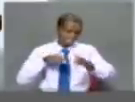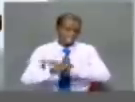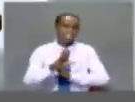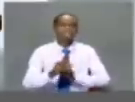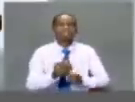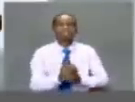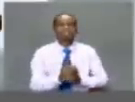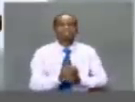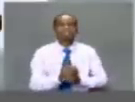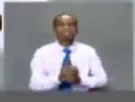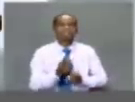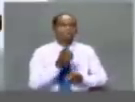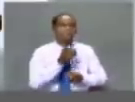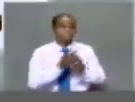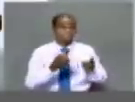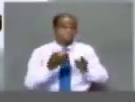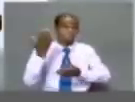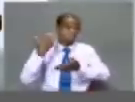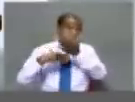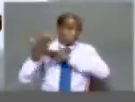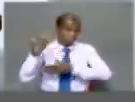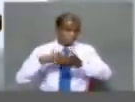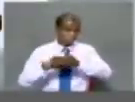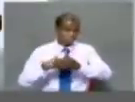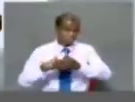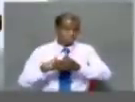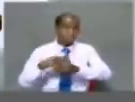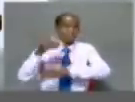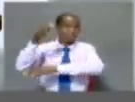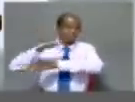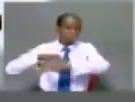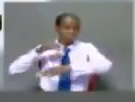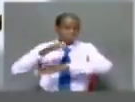muitos adolescentes, sobretudo do sul do país,